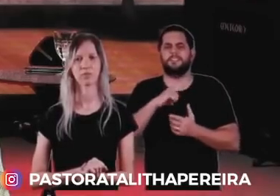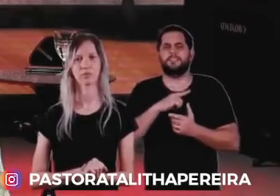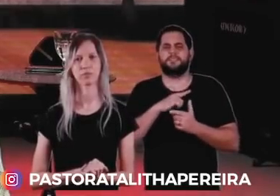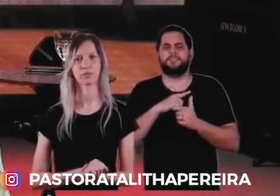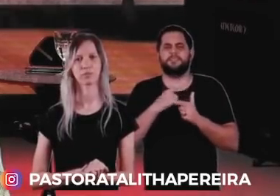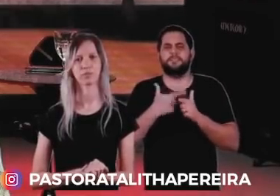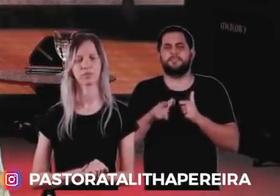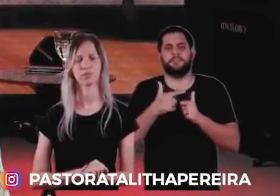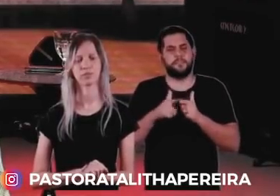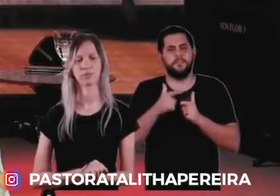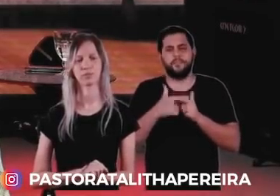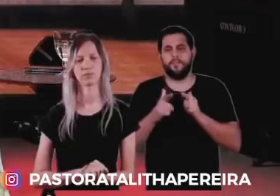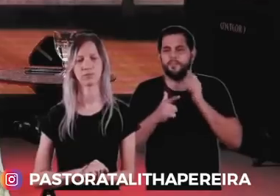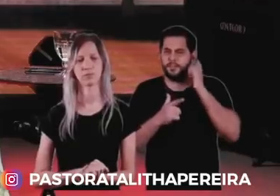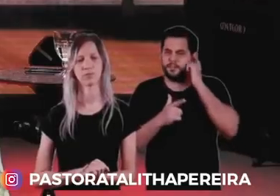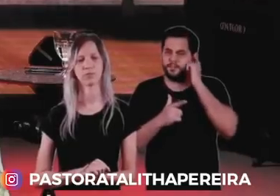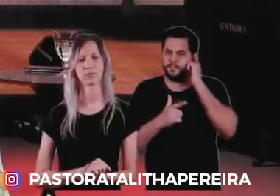vivendo